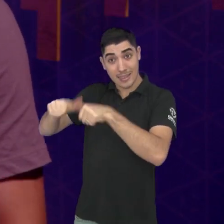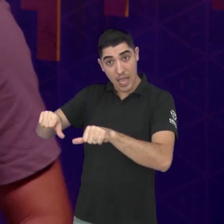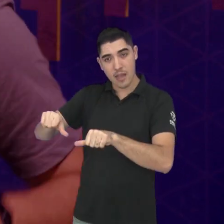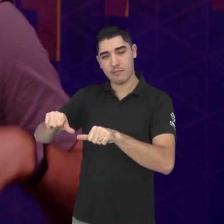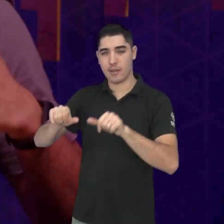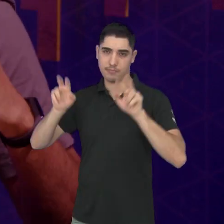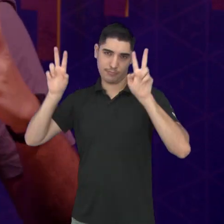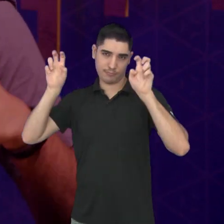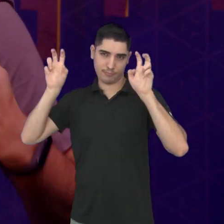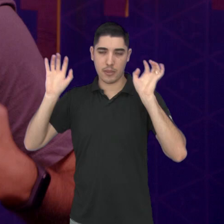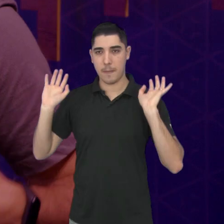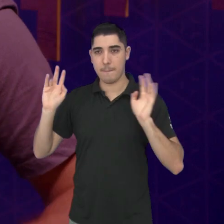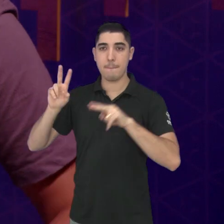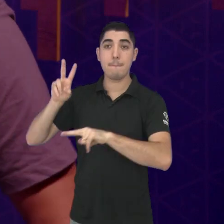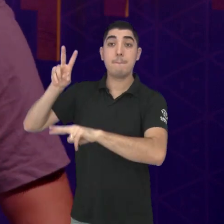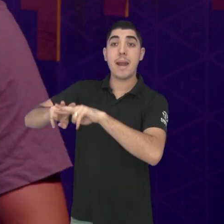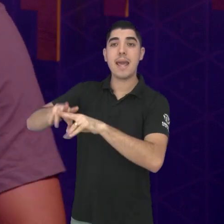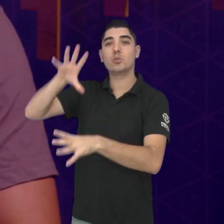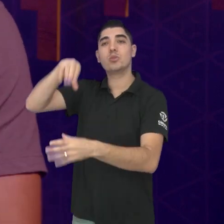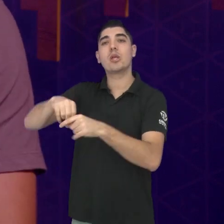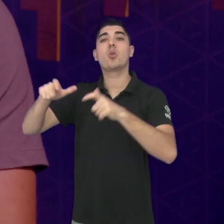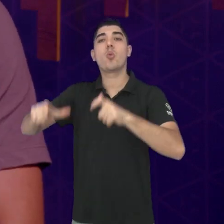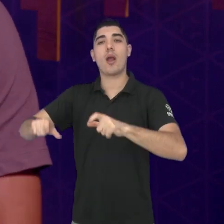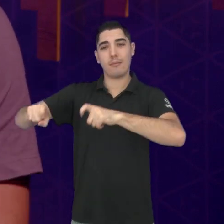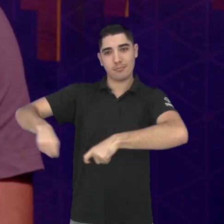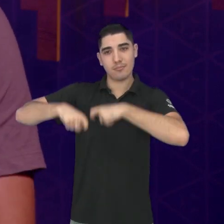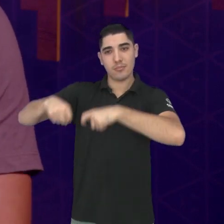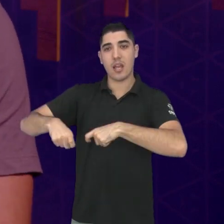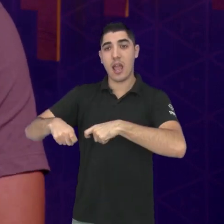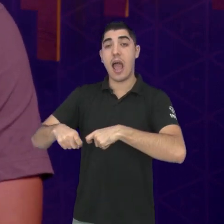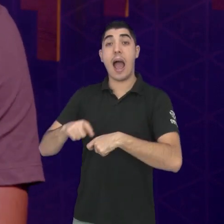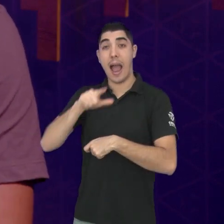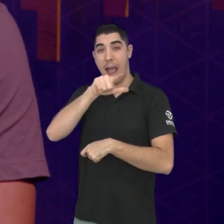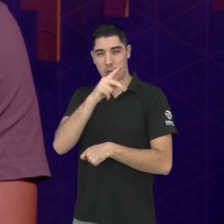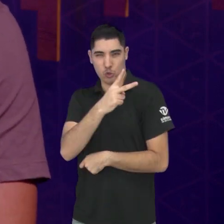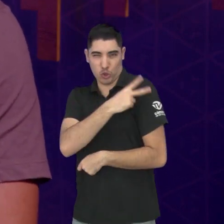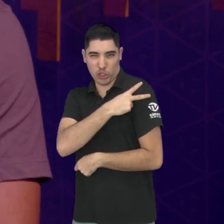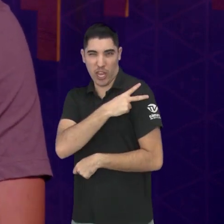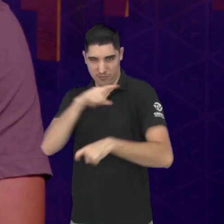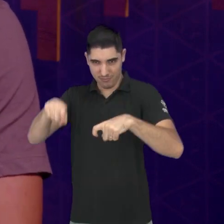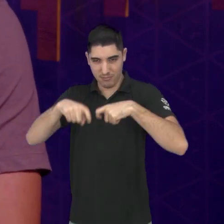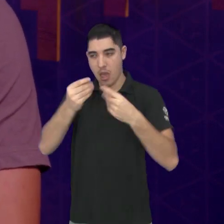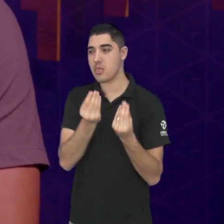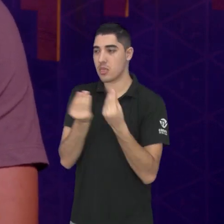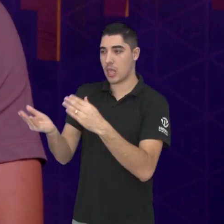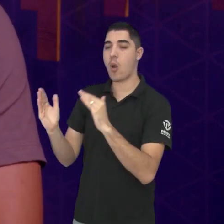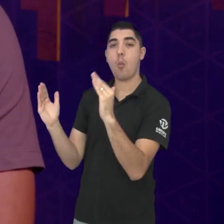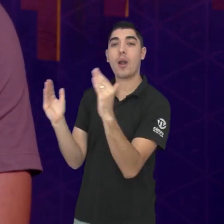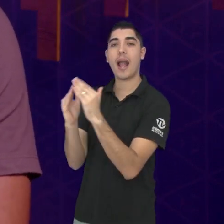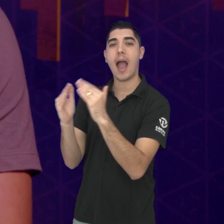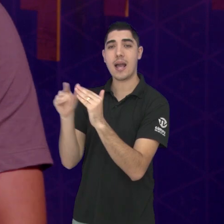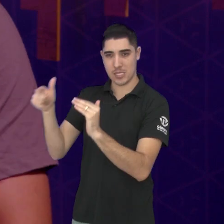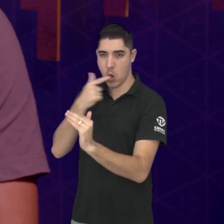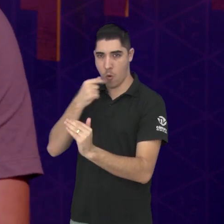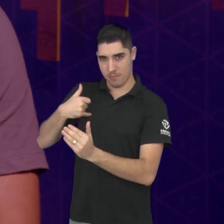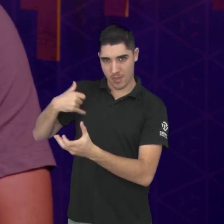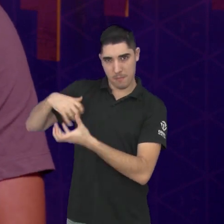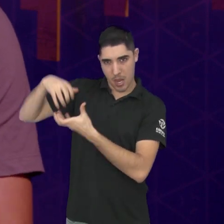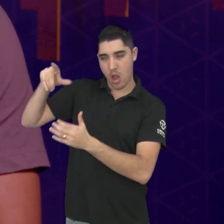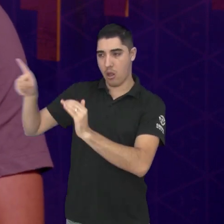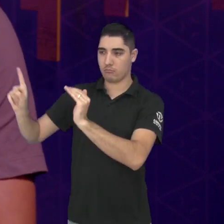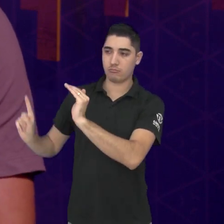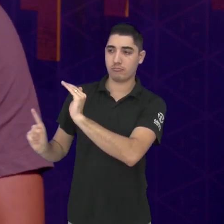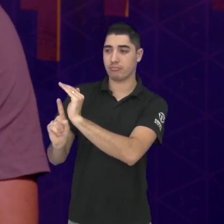preso, né, entre aspas, numa fazenda, deram uma casinha lá para ele morar e ele trabalhava, né,